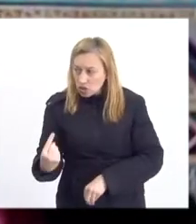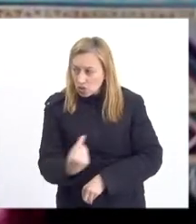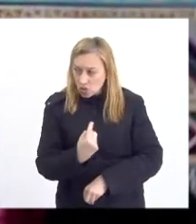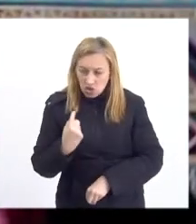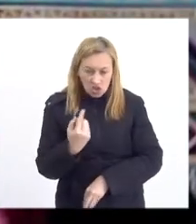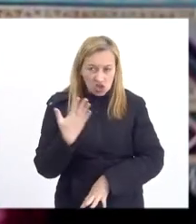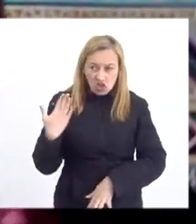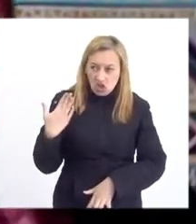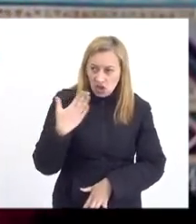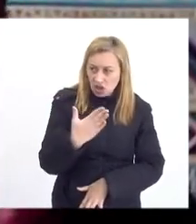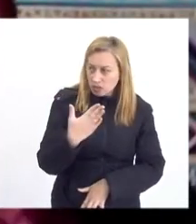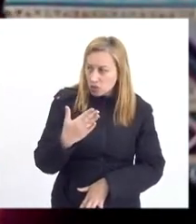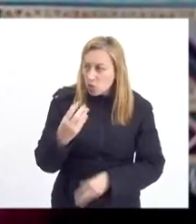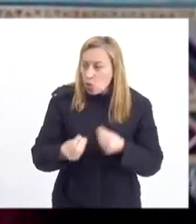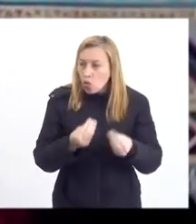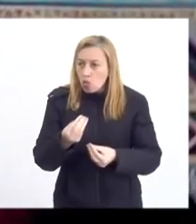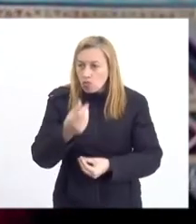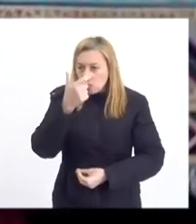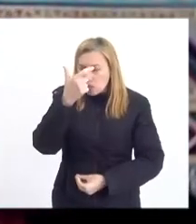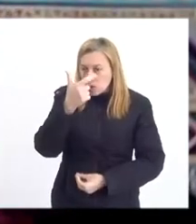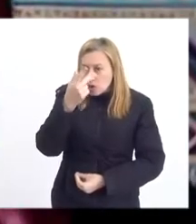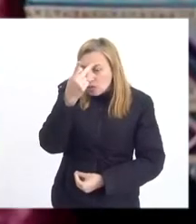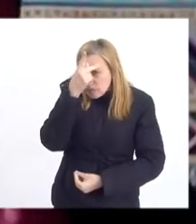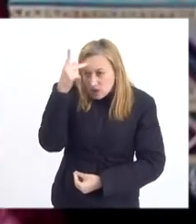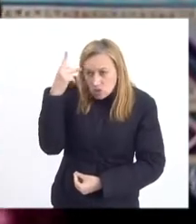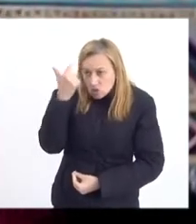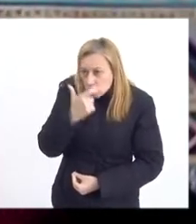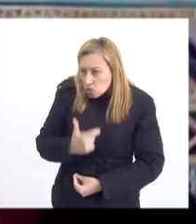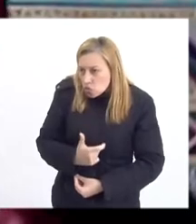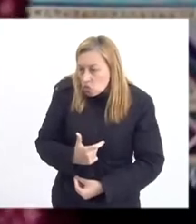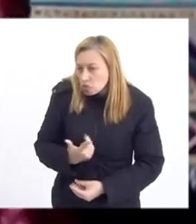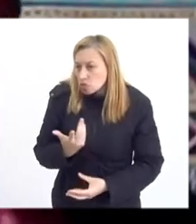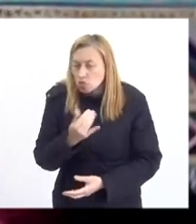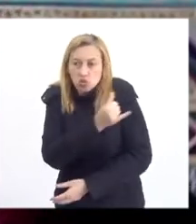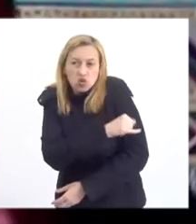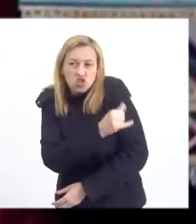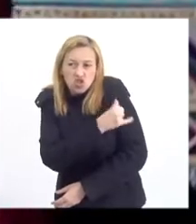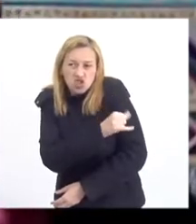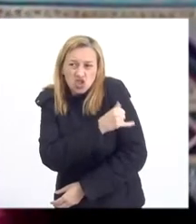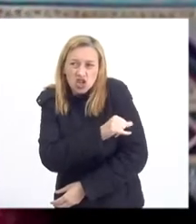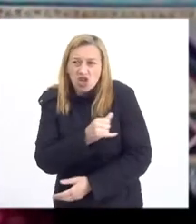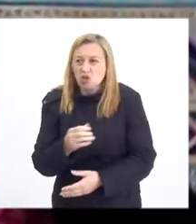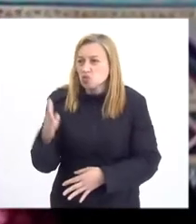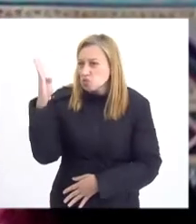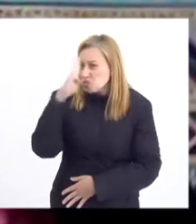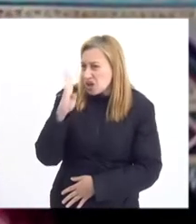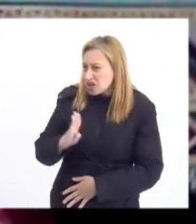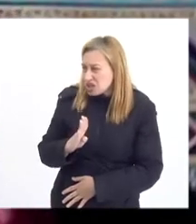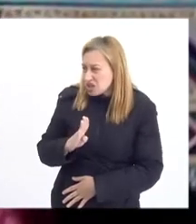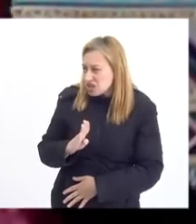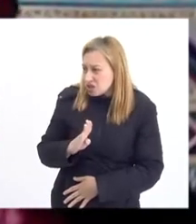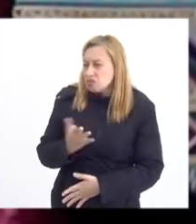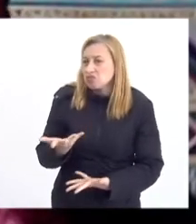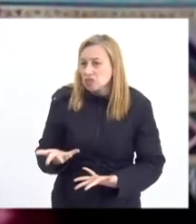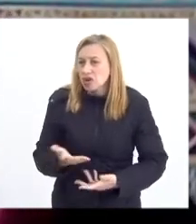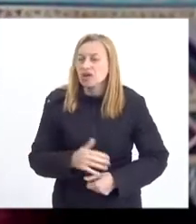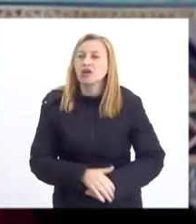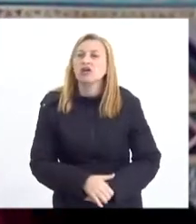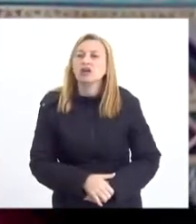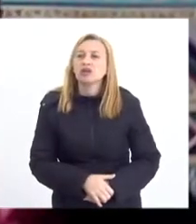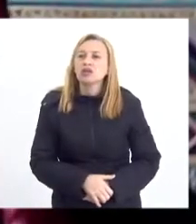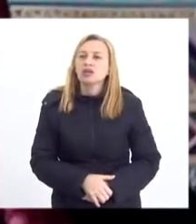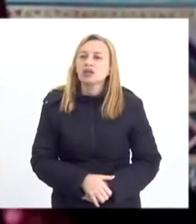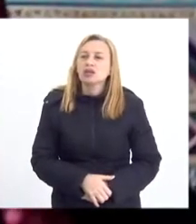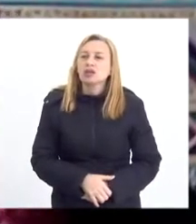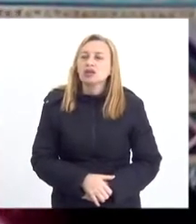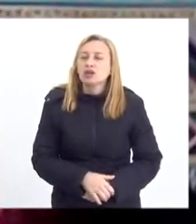diretamente enquanto pessoas que ainda estarão aqui no Rio de Janeiro, né, no Brasil, que são os órfãos da